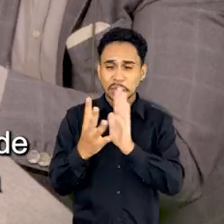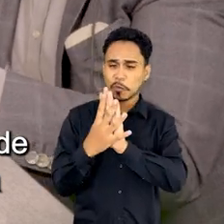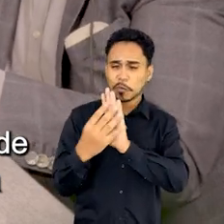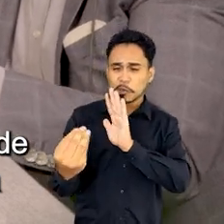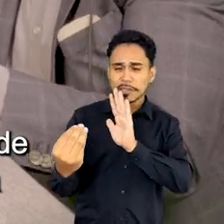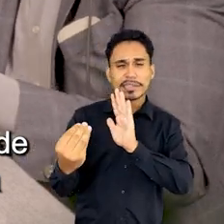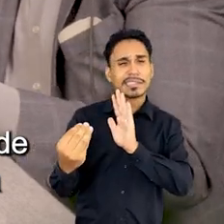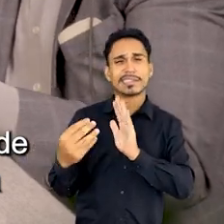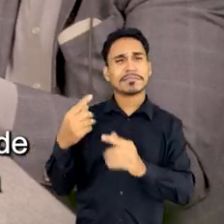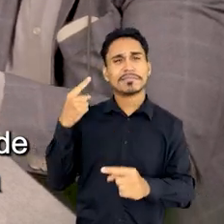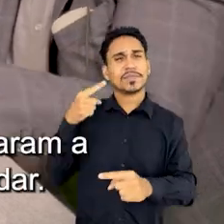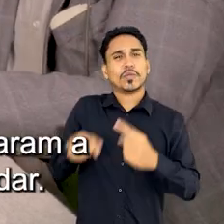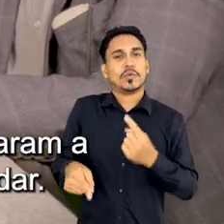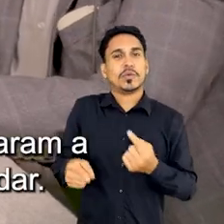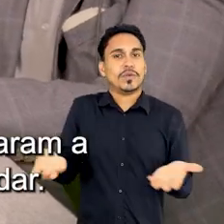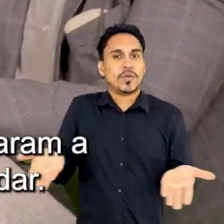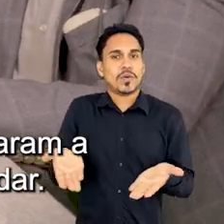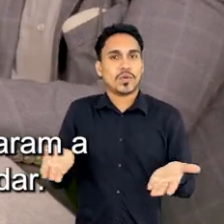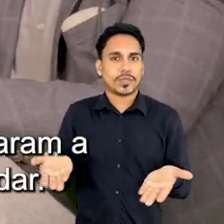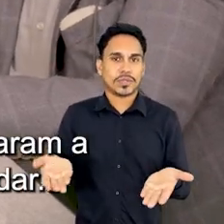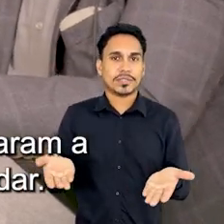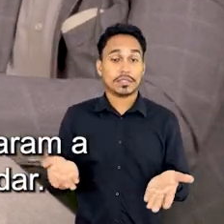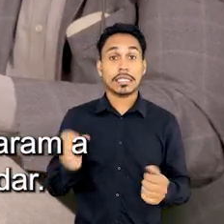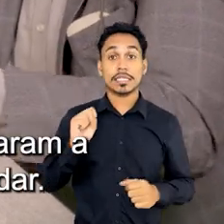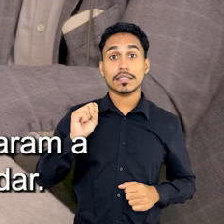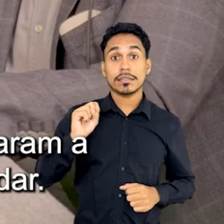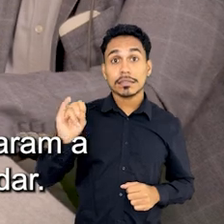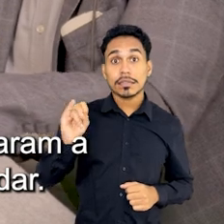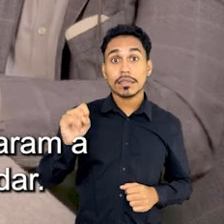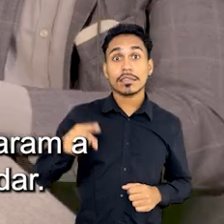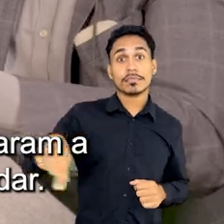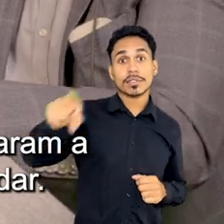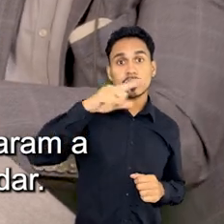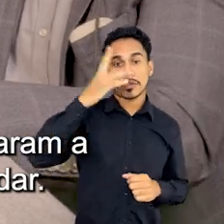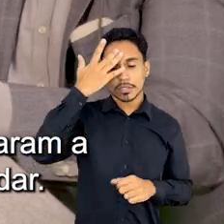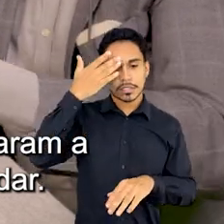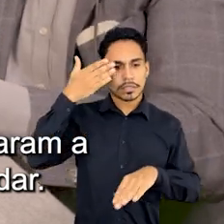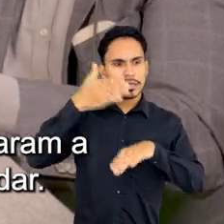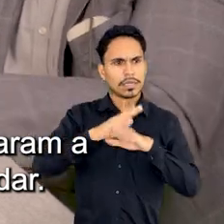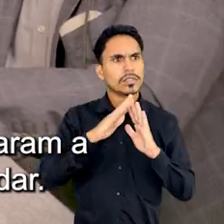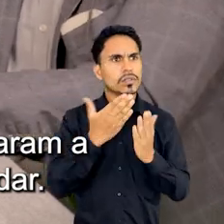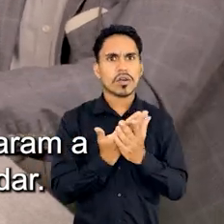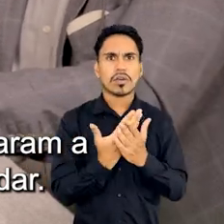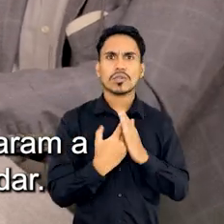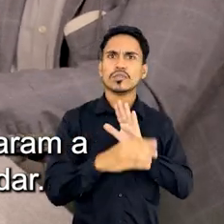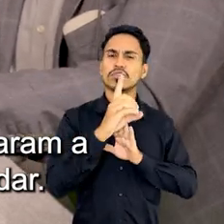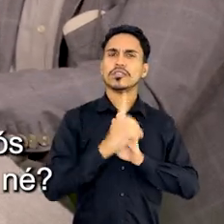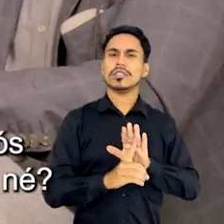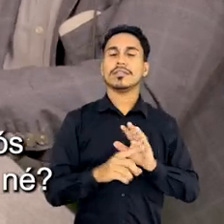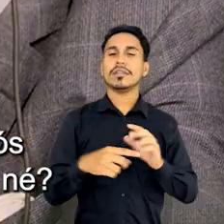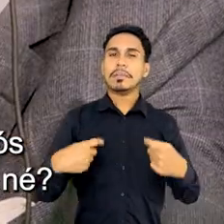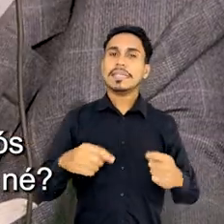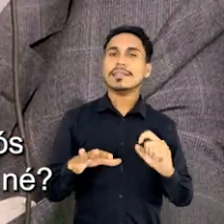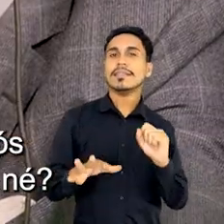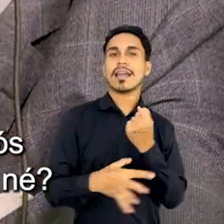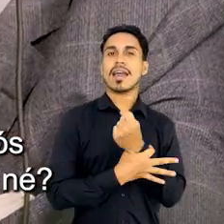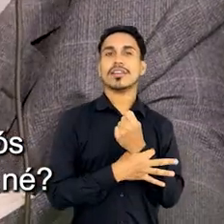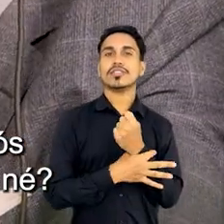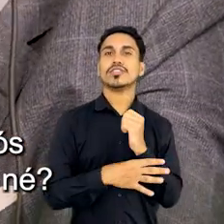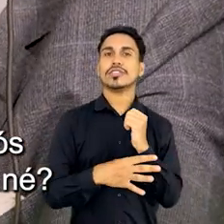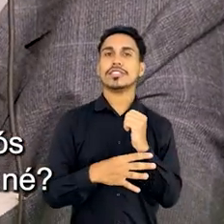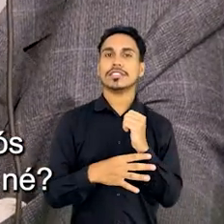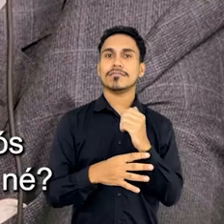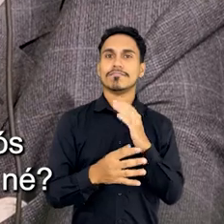que não não é sup tada mais pelo que a gente tem que fazer essas pessoas procuraram a escola vieram pra escola TM o direito de estudar está garantido inclusive